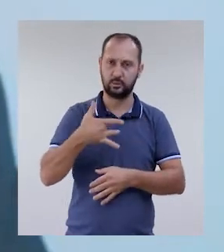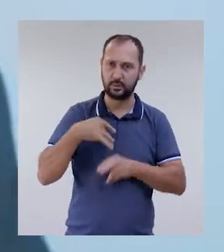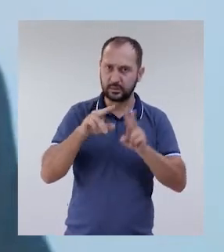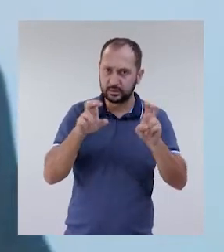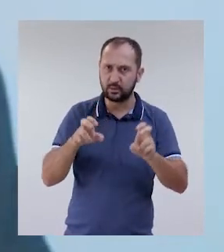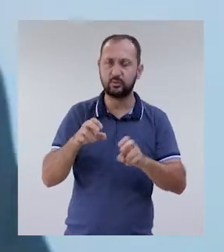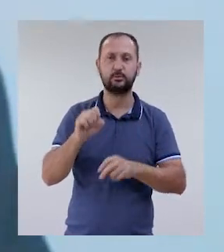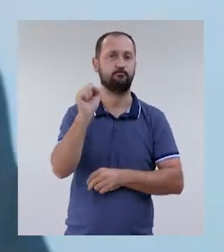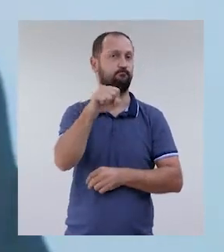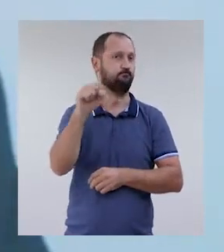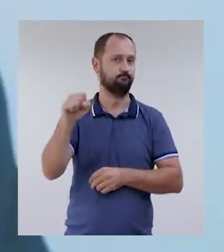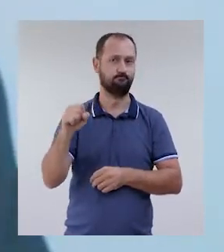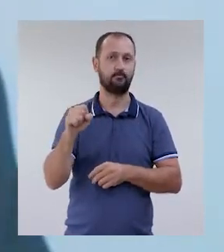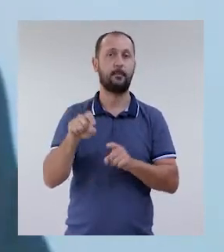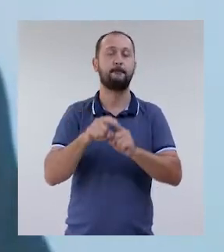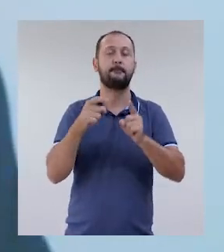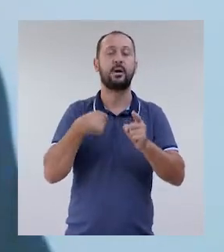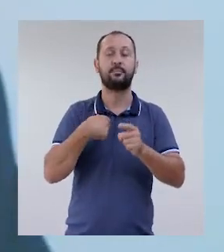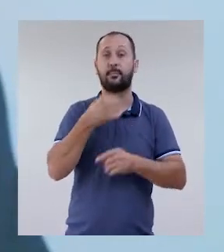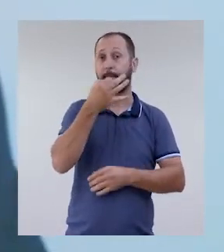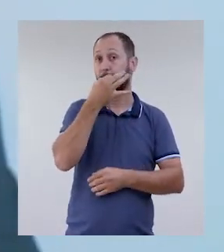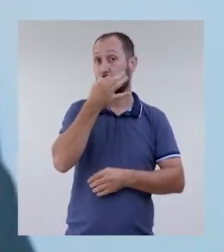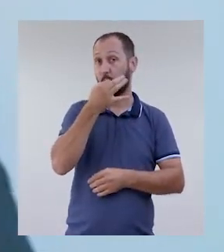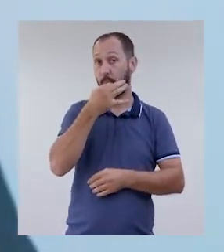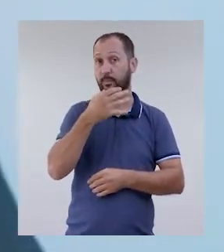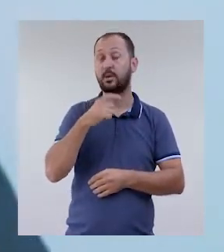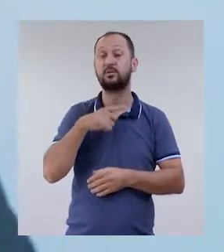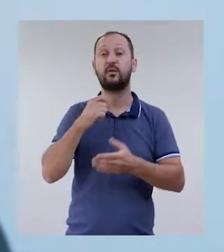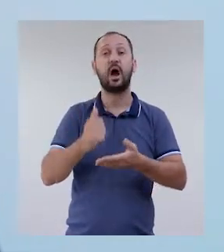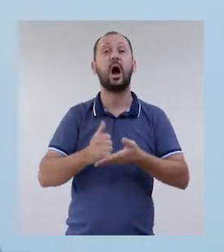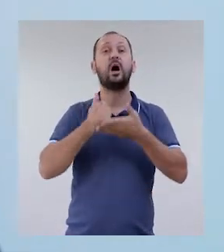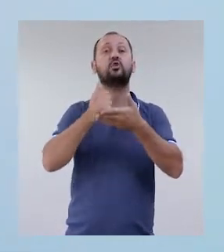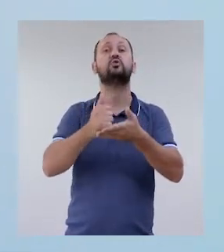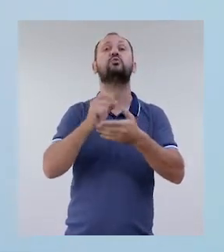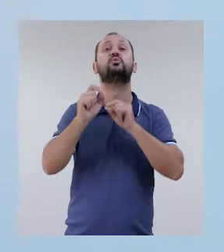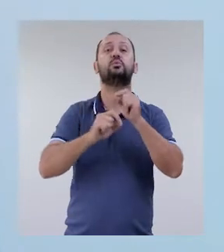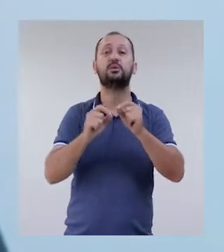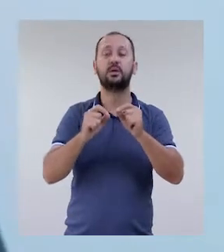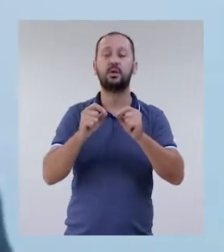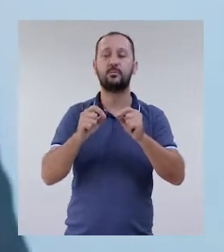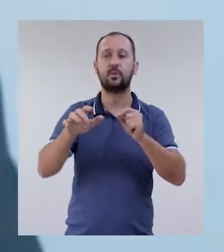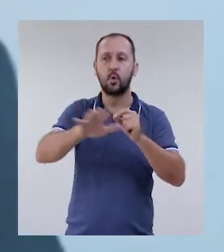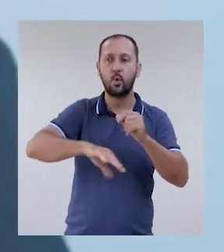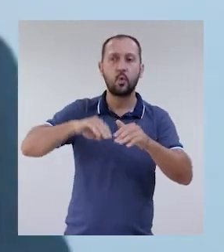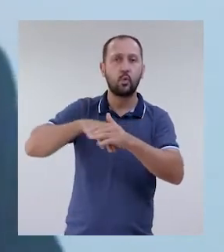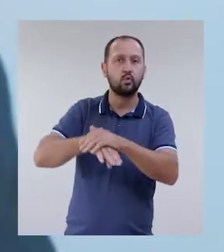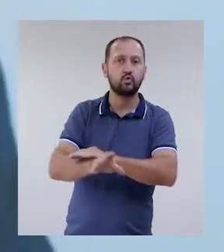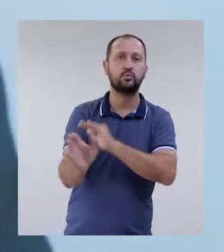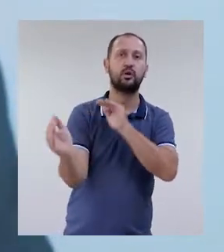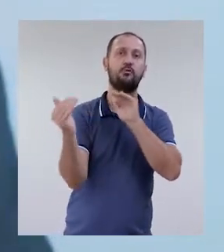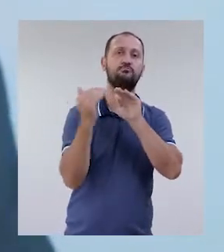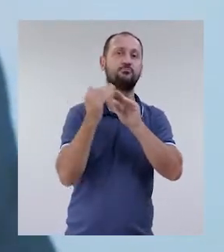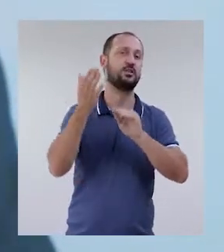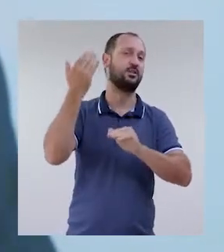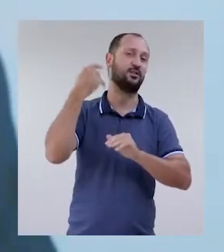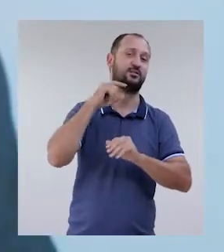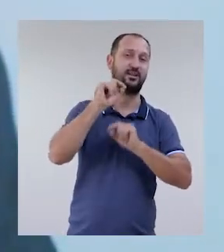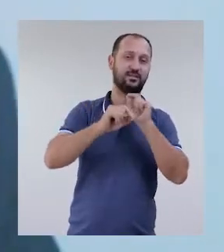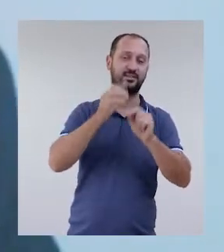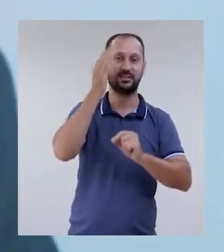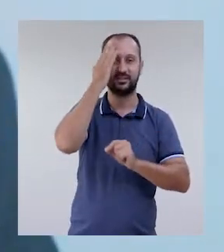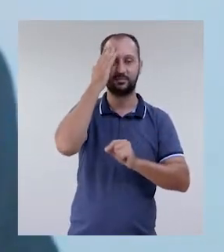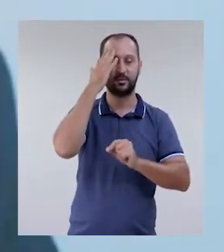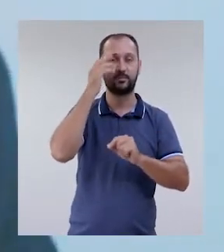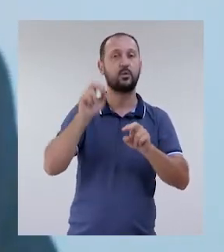nós, ela vai, no meu ponto de vista, confirmar uma tendência que já vinha se desenvolvendo. Eu